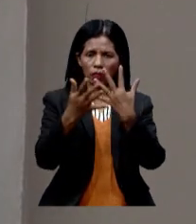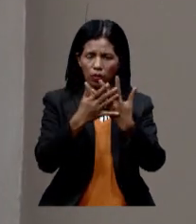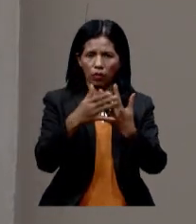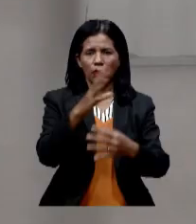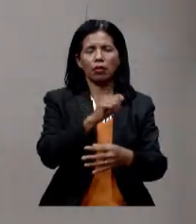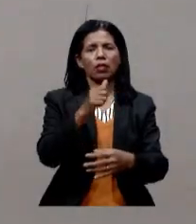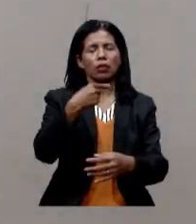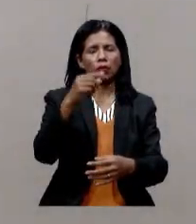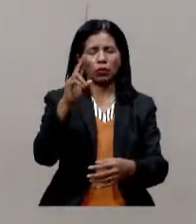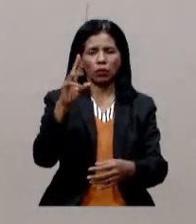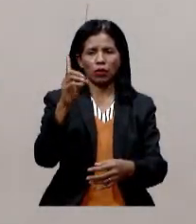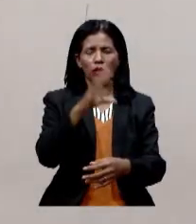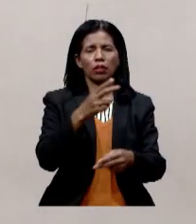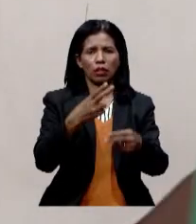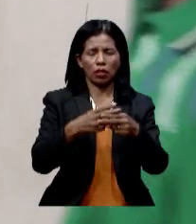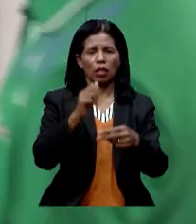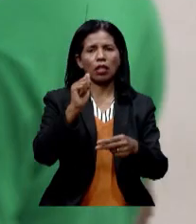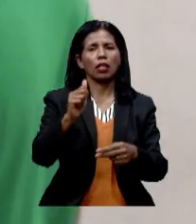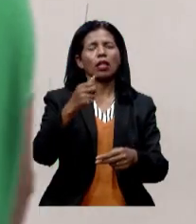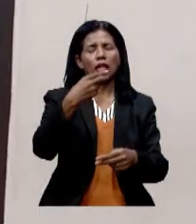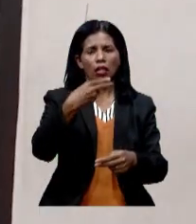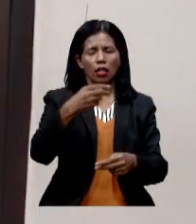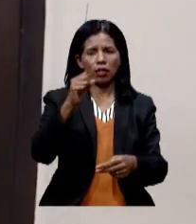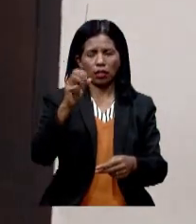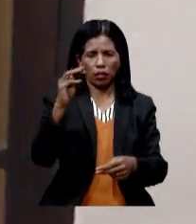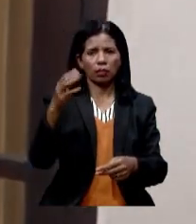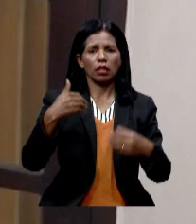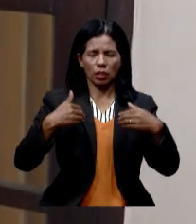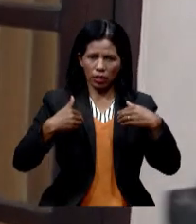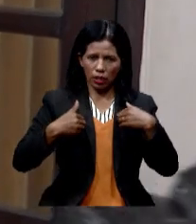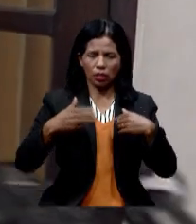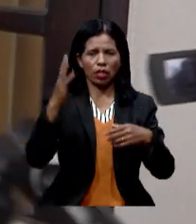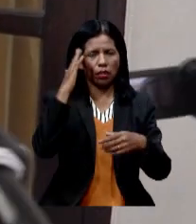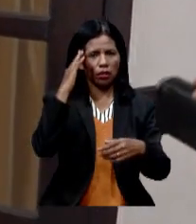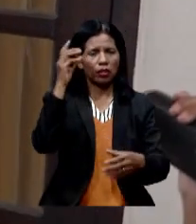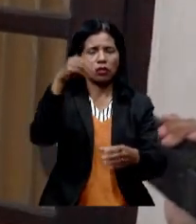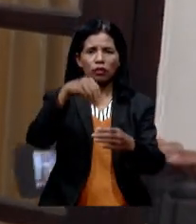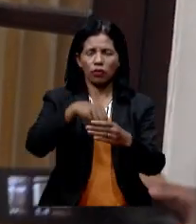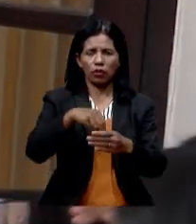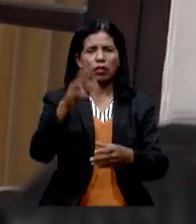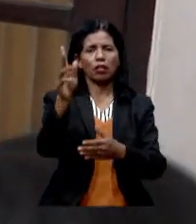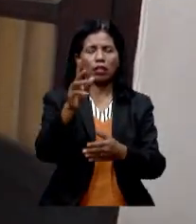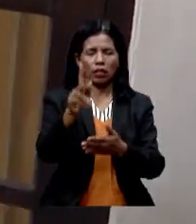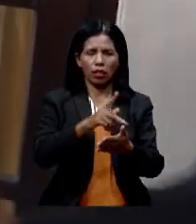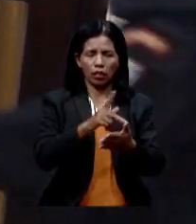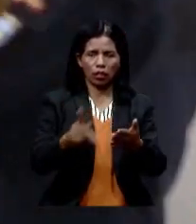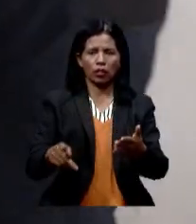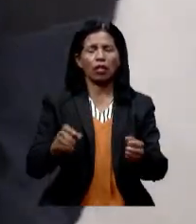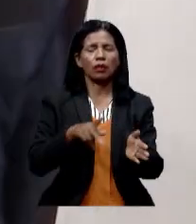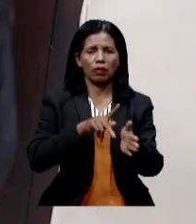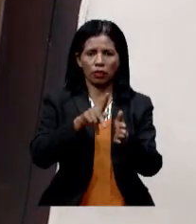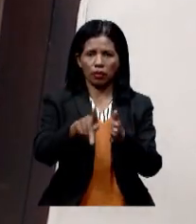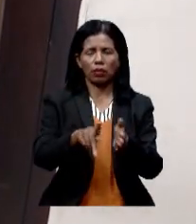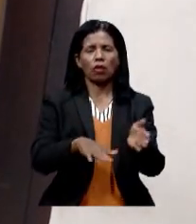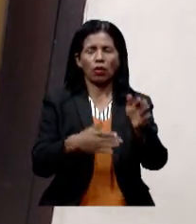Guido Inicial HSM. Tamadis confia e indício forte. Envolve e a crime homicídio rodi a lacon matebian